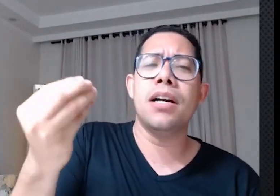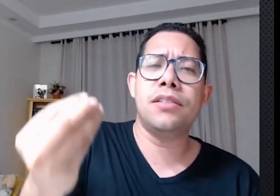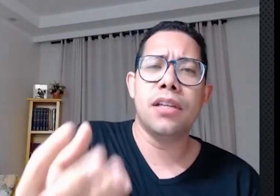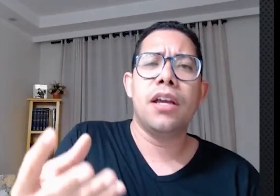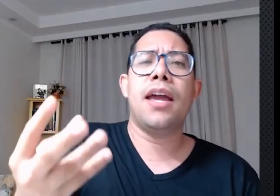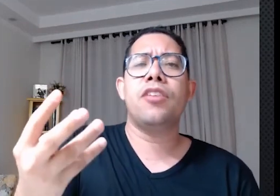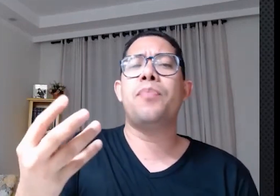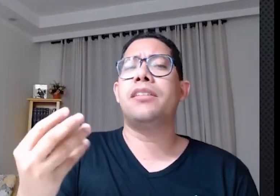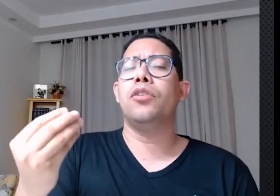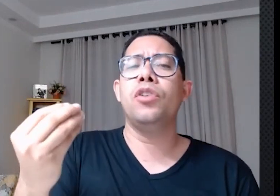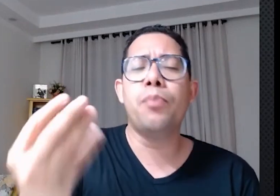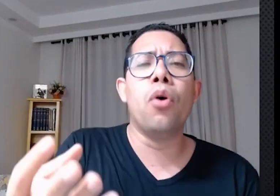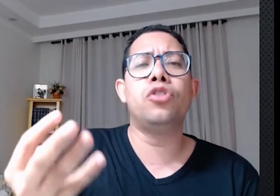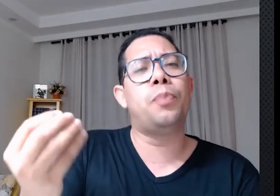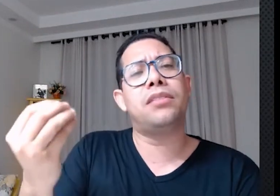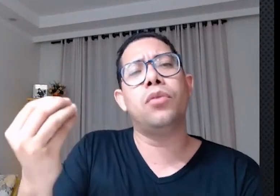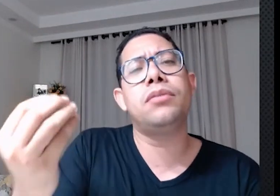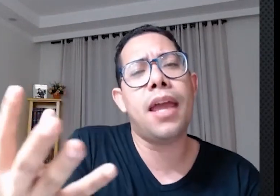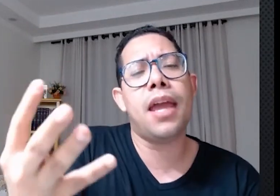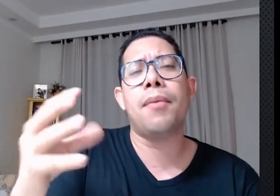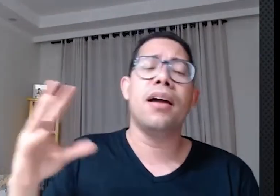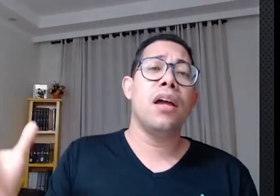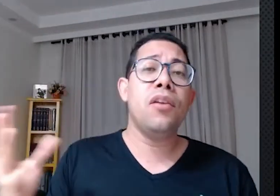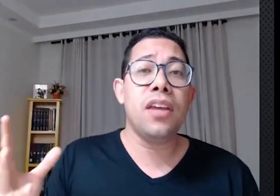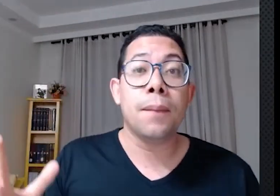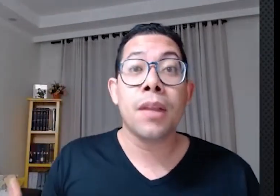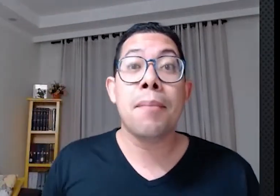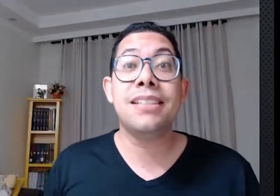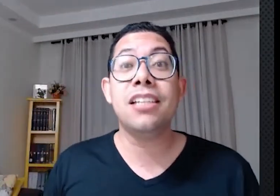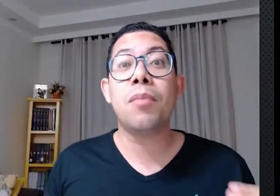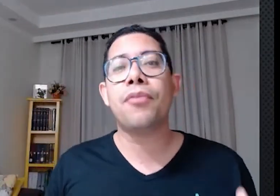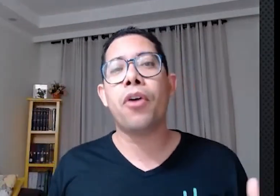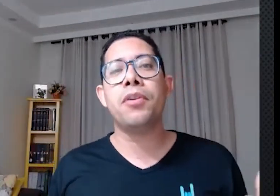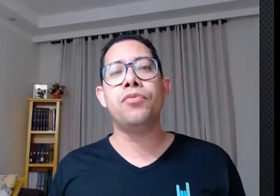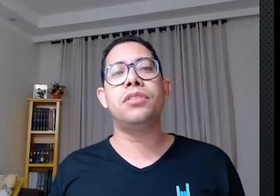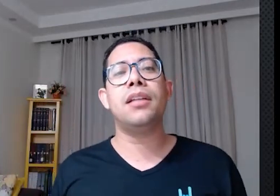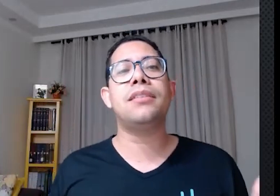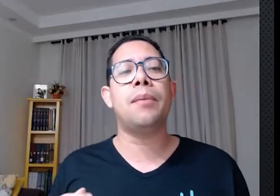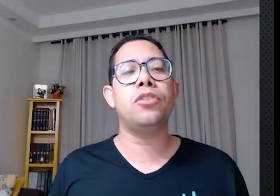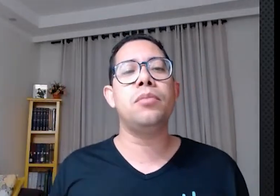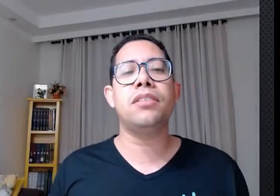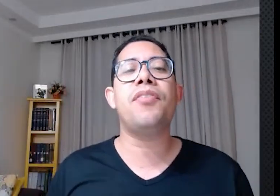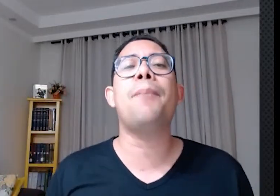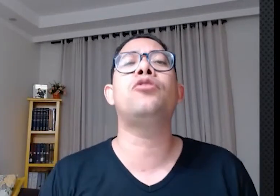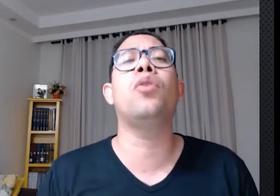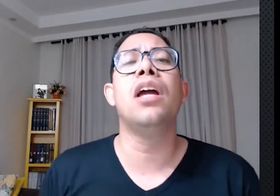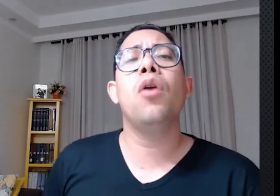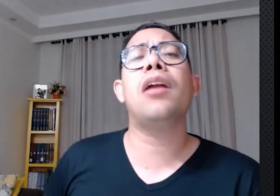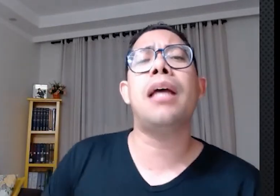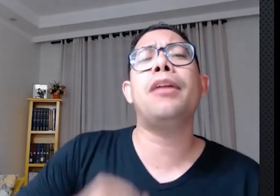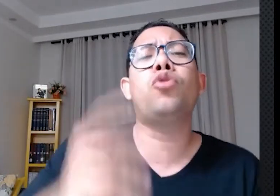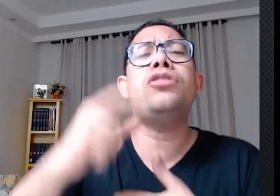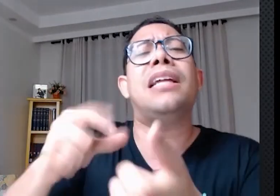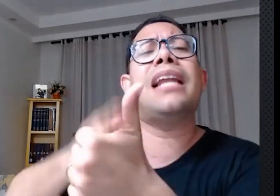material antes, de passando o esboço, passando o tema, enfim. Mas isso é uma forma de você estar se aproximando. Você vai falar, pastor,